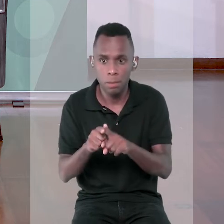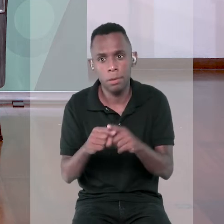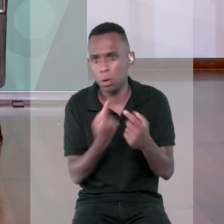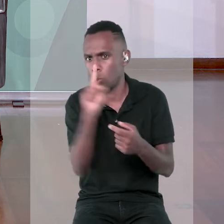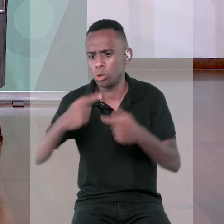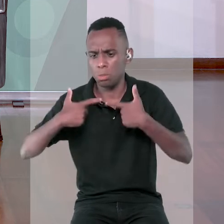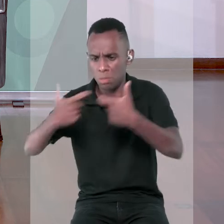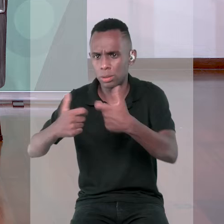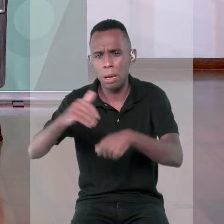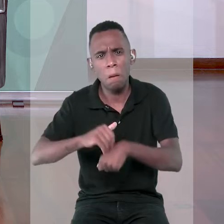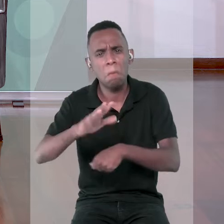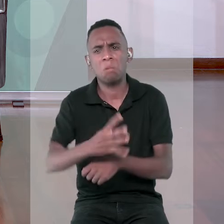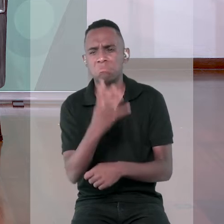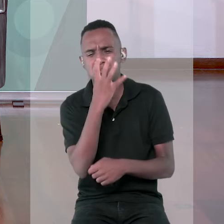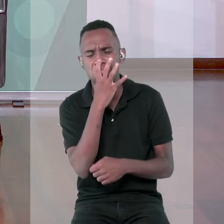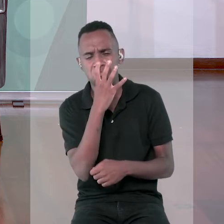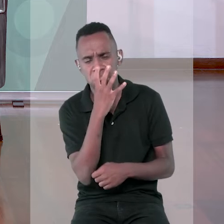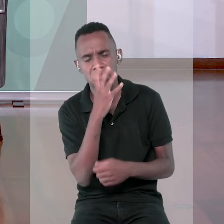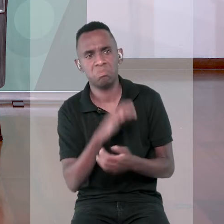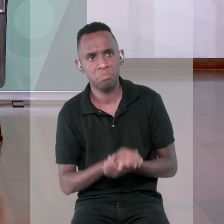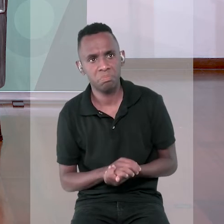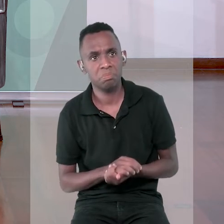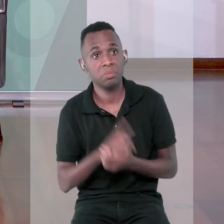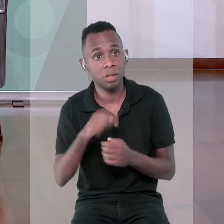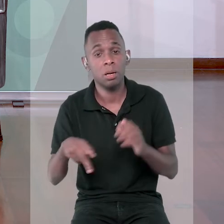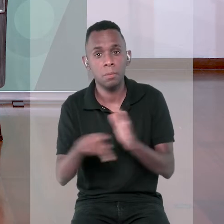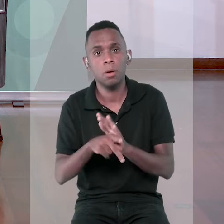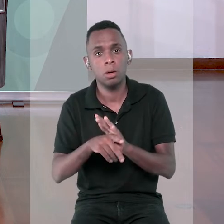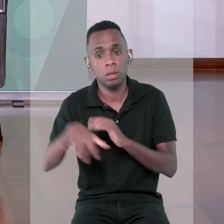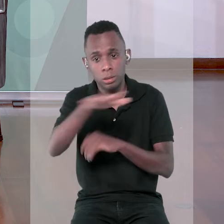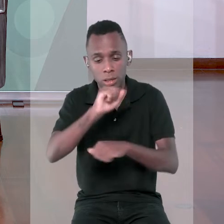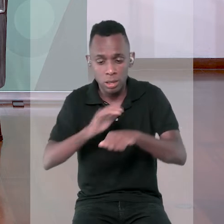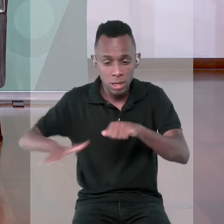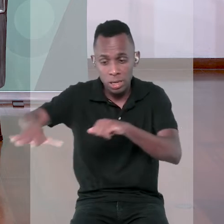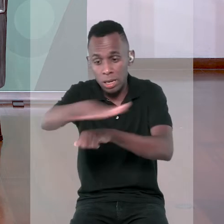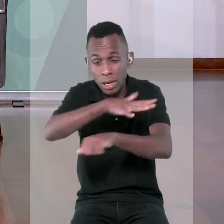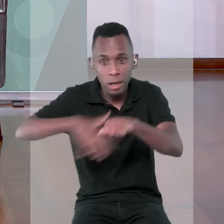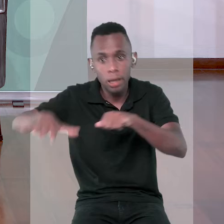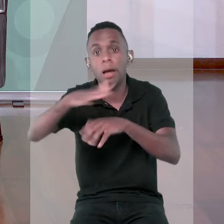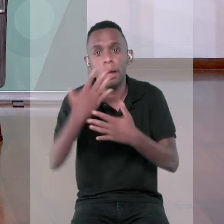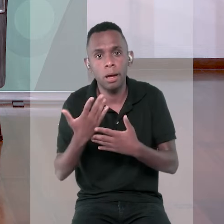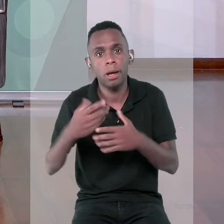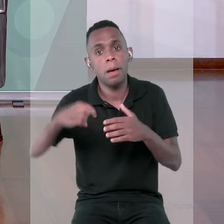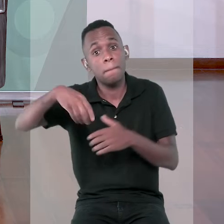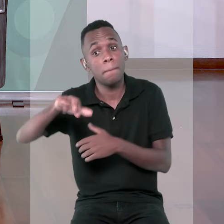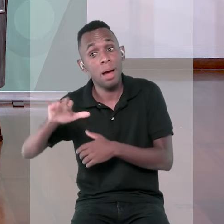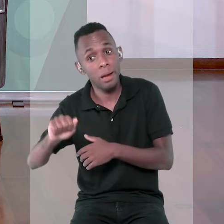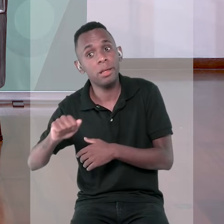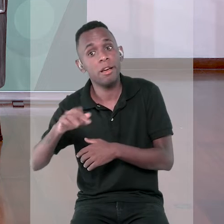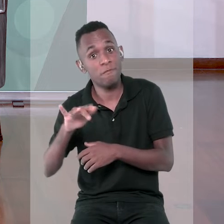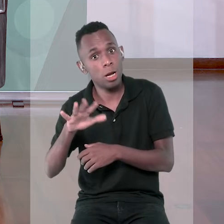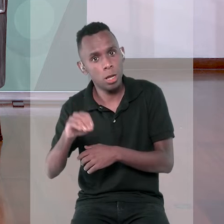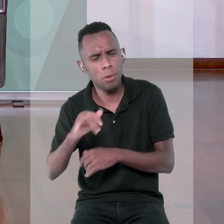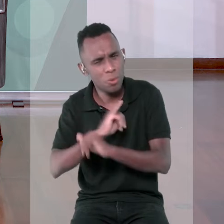última batalha, que é a mais impressionante, que é justo na ilha de Taparica, com Maria Filipa de Oliveira.